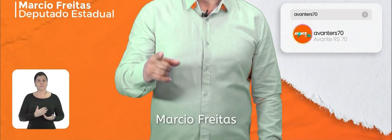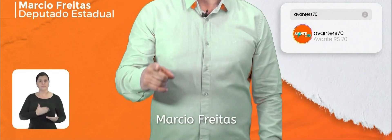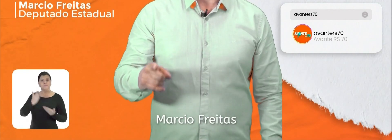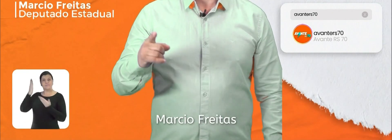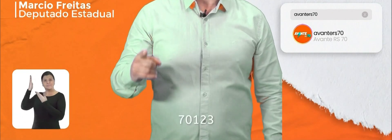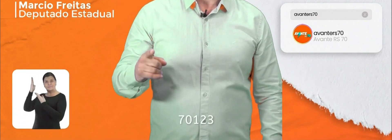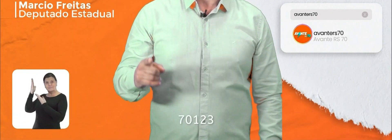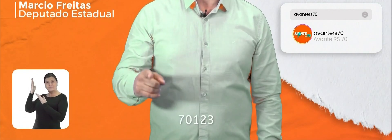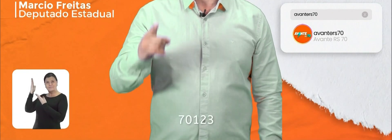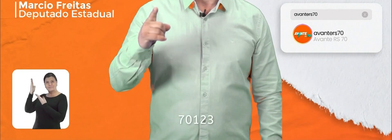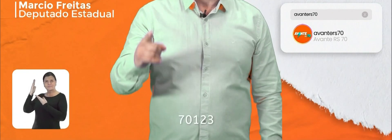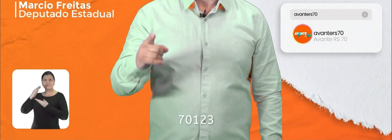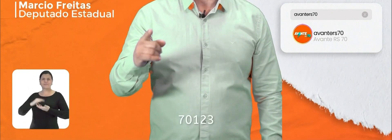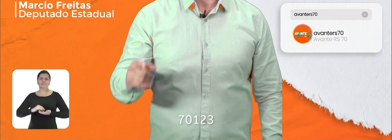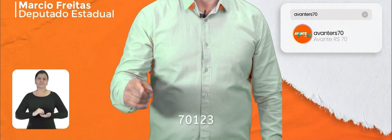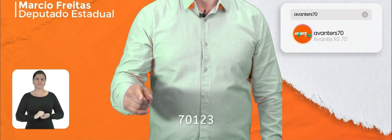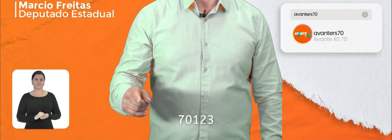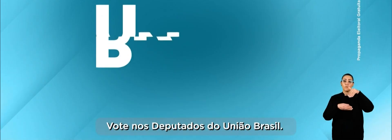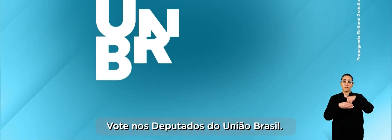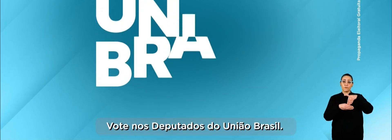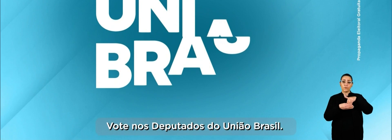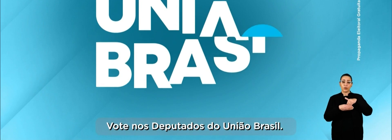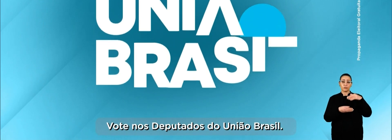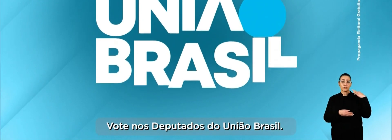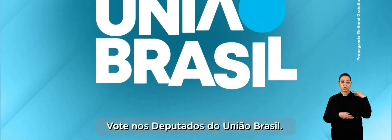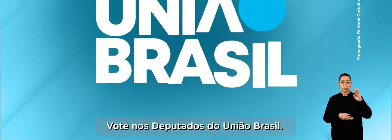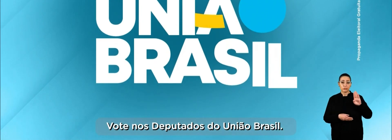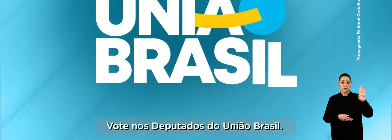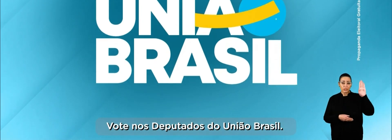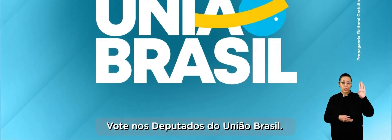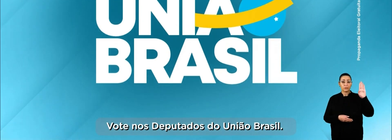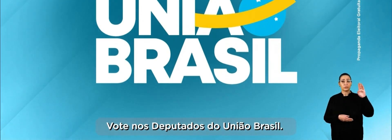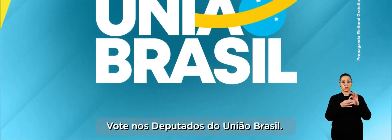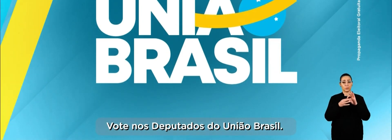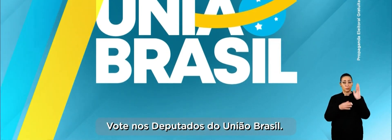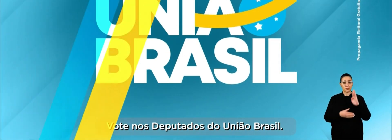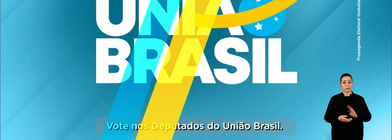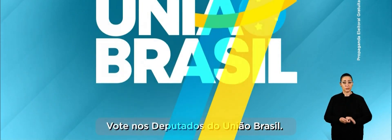Márcio Freitas, 70.123.